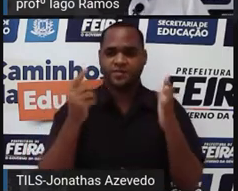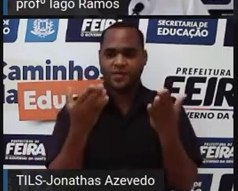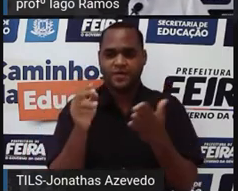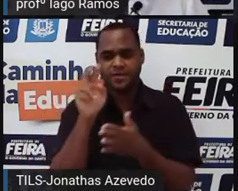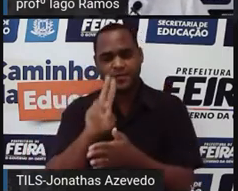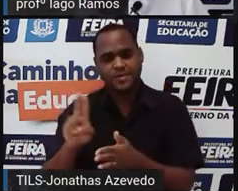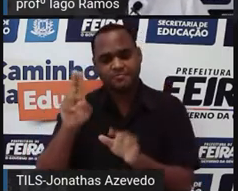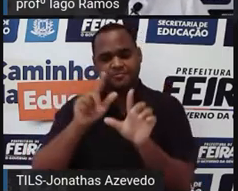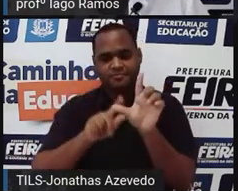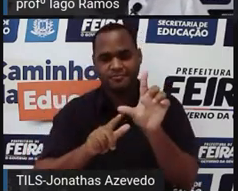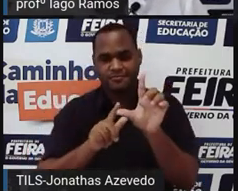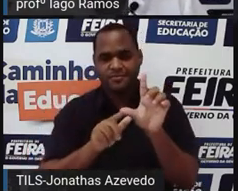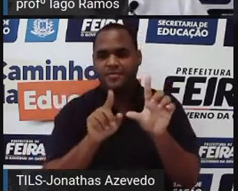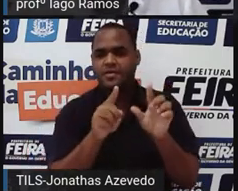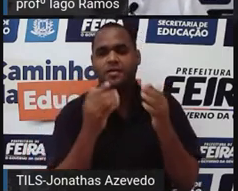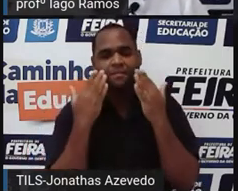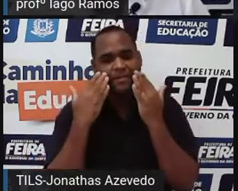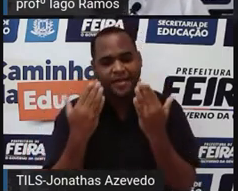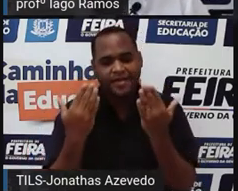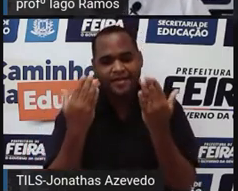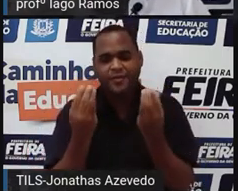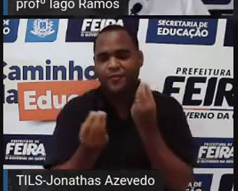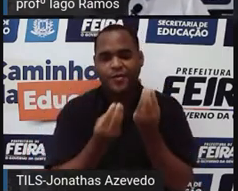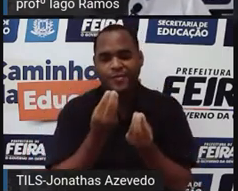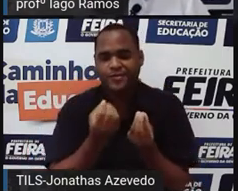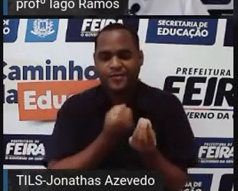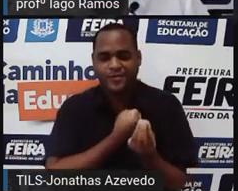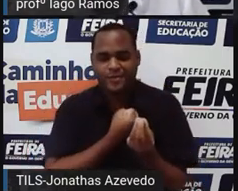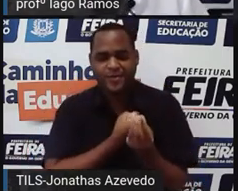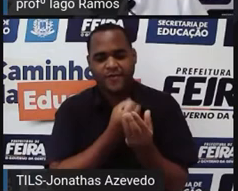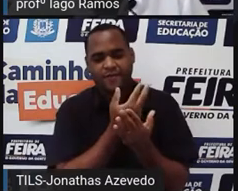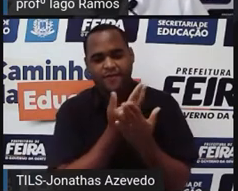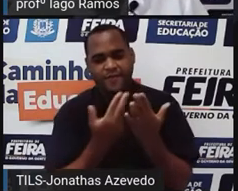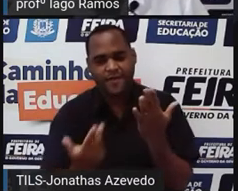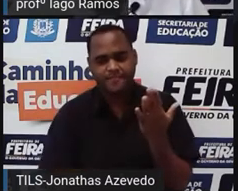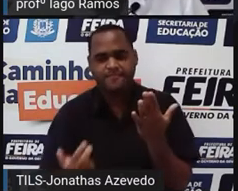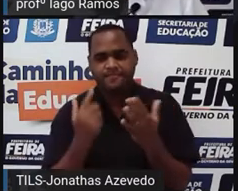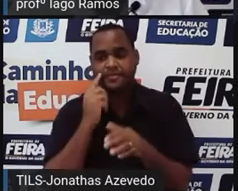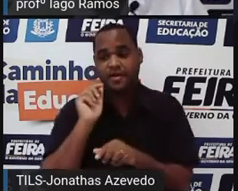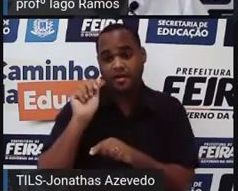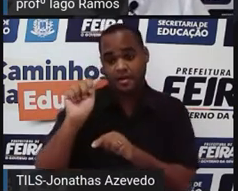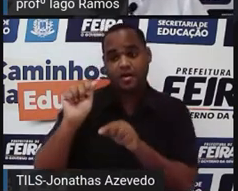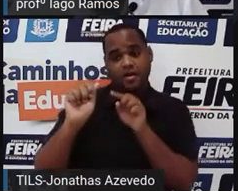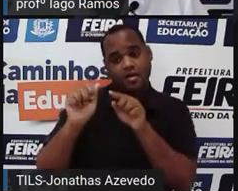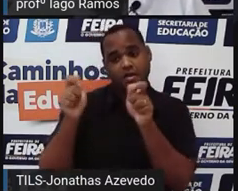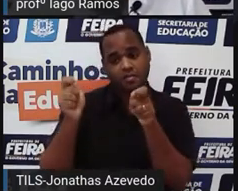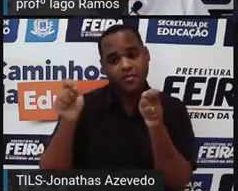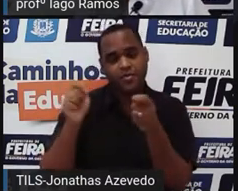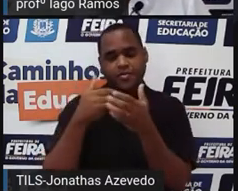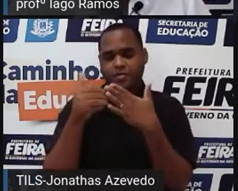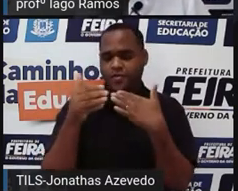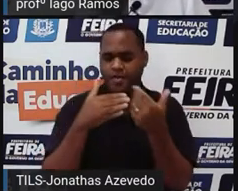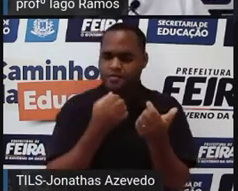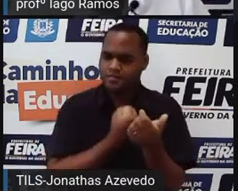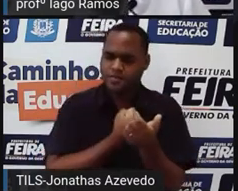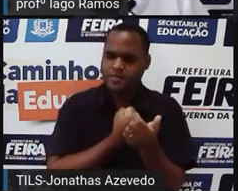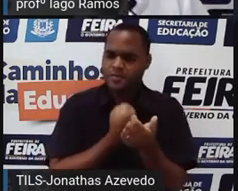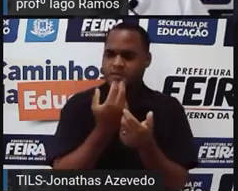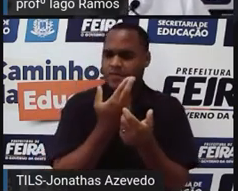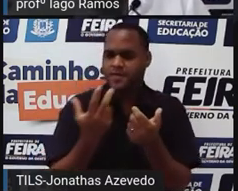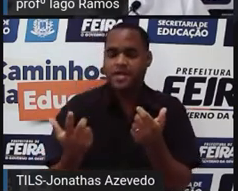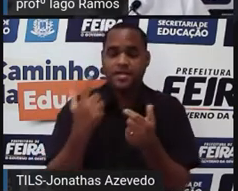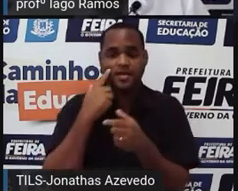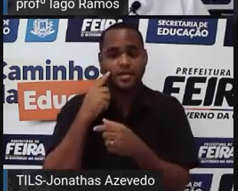usando letras para representar números, tá? A letra A pode ser qualquer número real e a letra N que